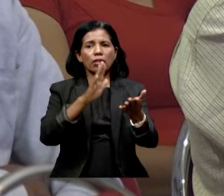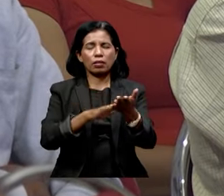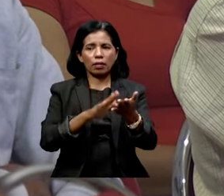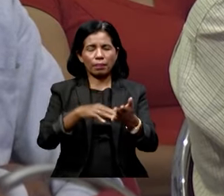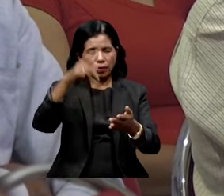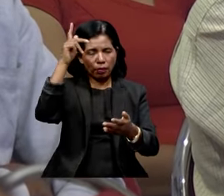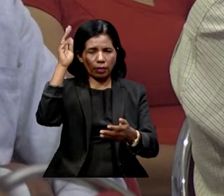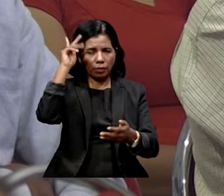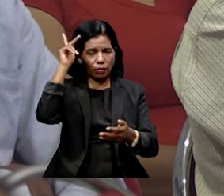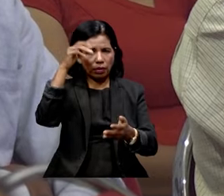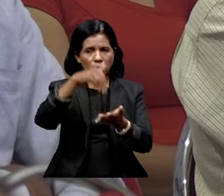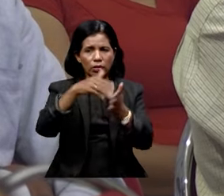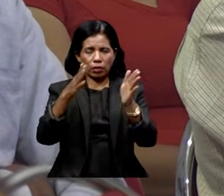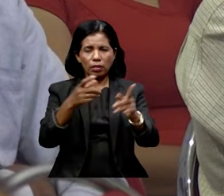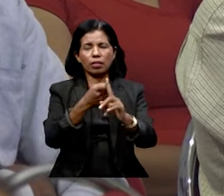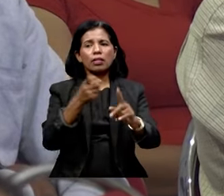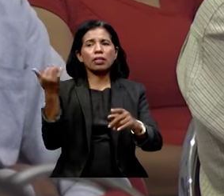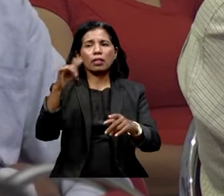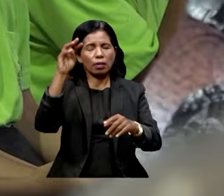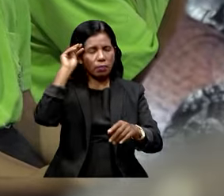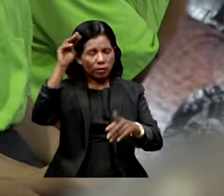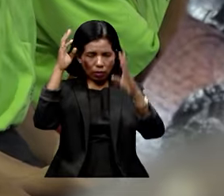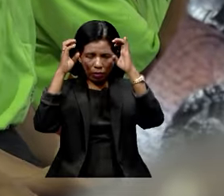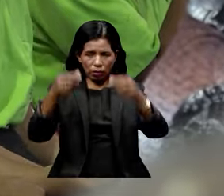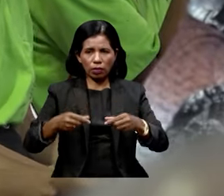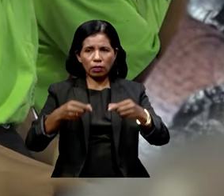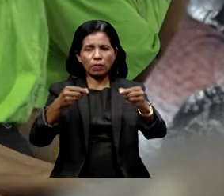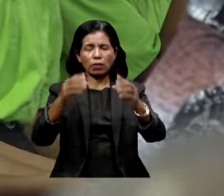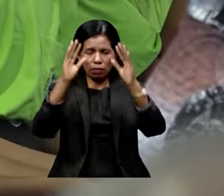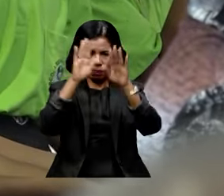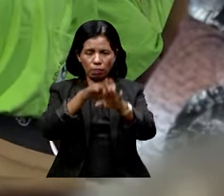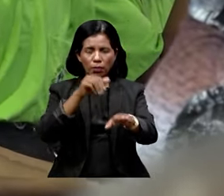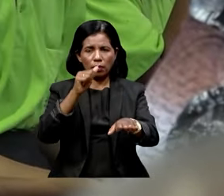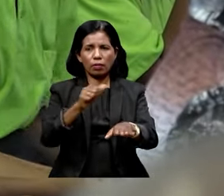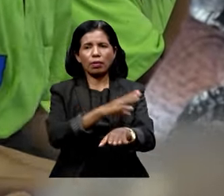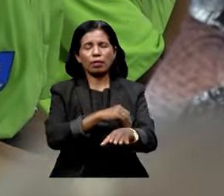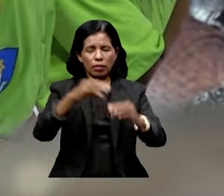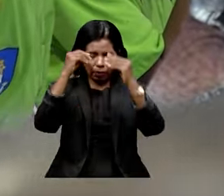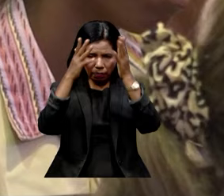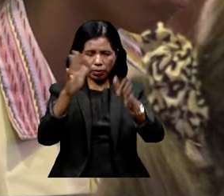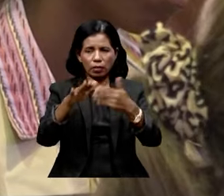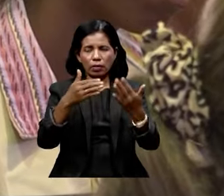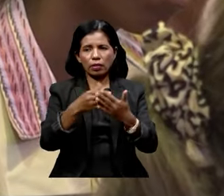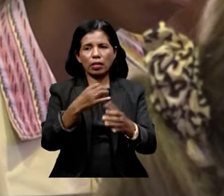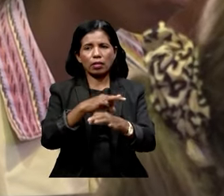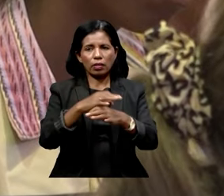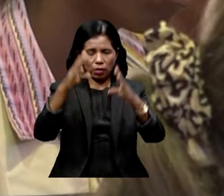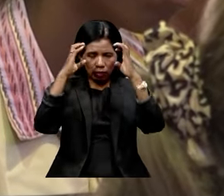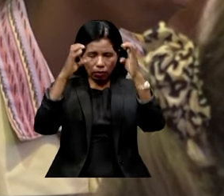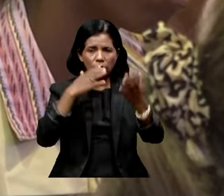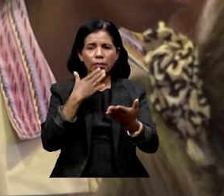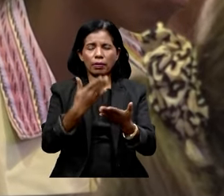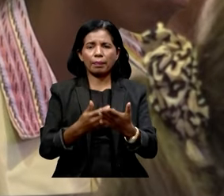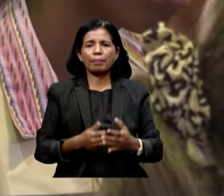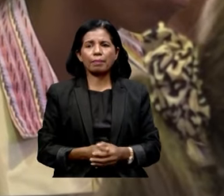conhecimento estudante sira e a certame nacional, né? Ministério da Educação se fos chamada atenção desempenho ba profesor Sira o dihadia kualidade edukasaun.